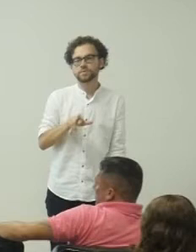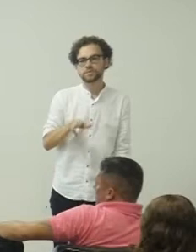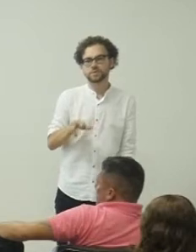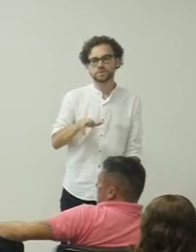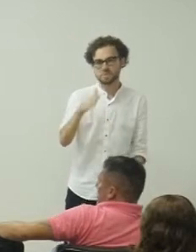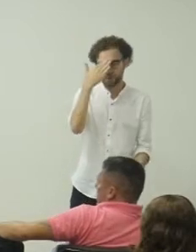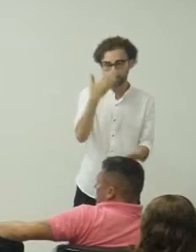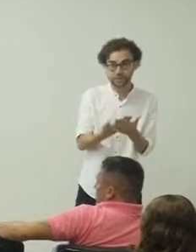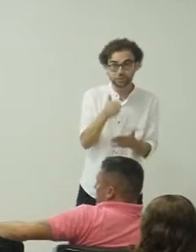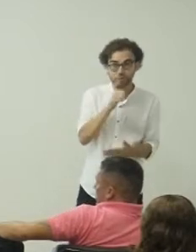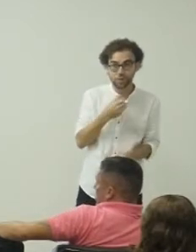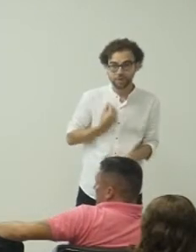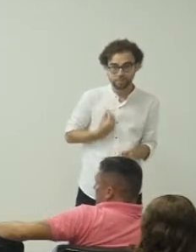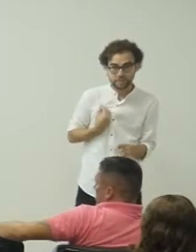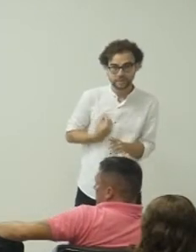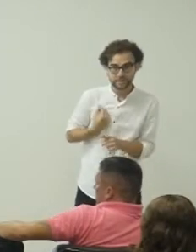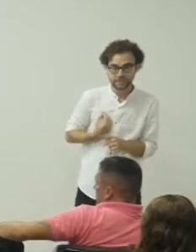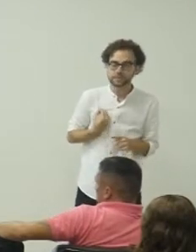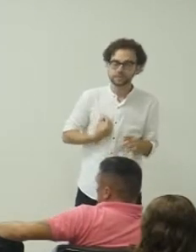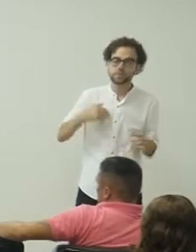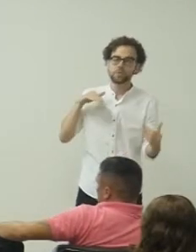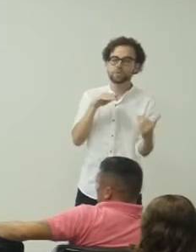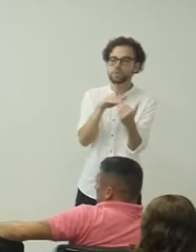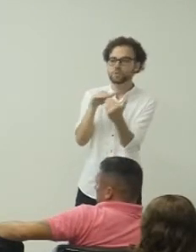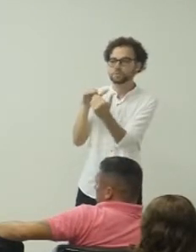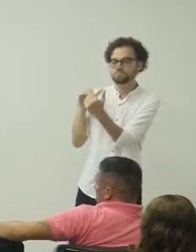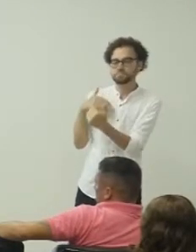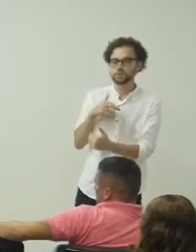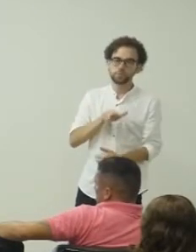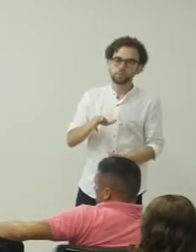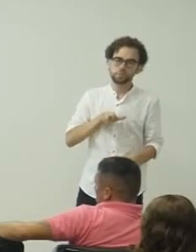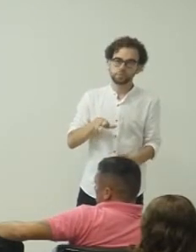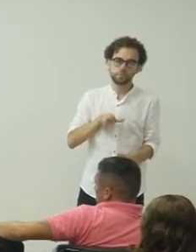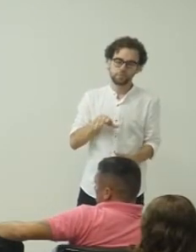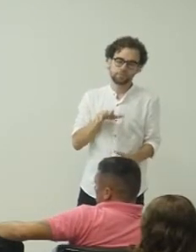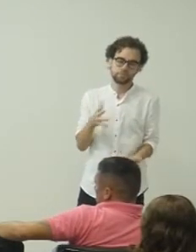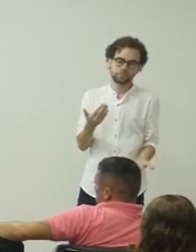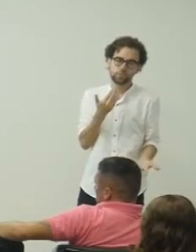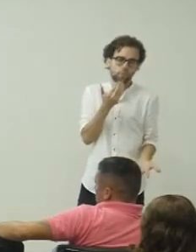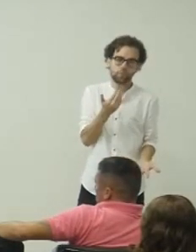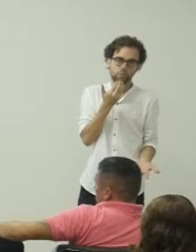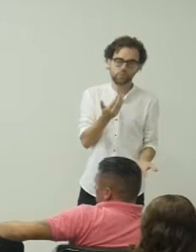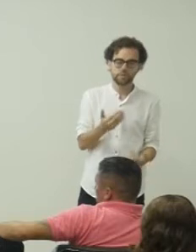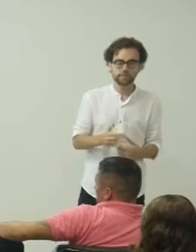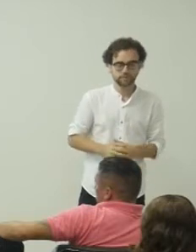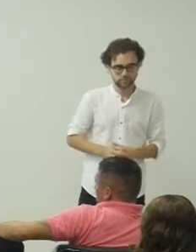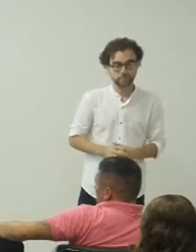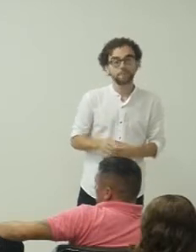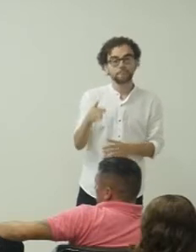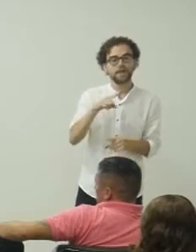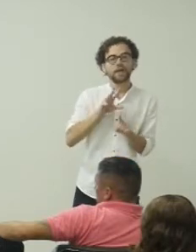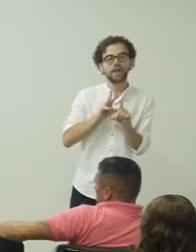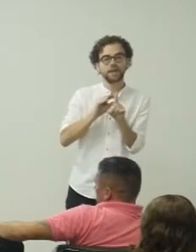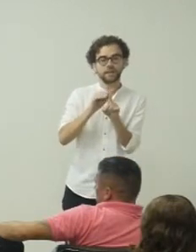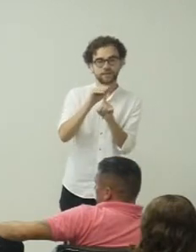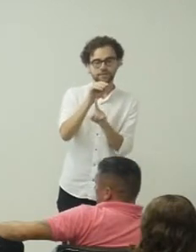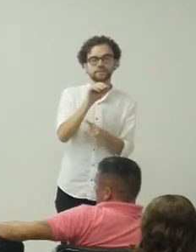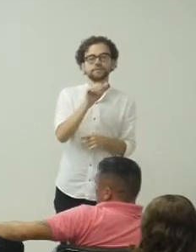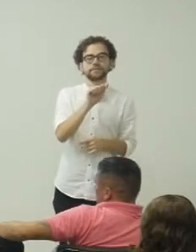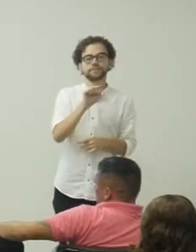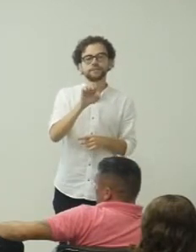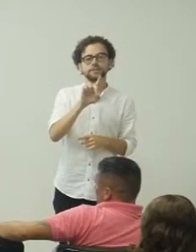que as mulheres presentes devem concordar comigo que não. Não dá para ser assim. Então, quando a gente fala de assédio sexual,